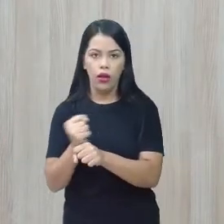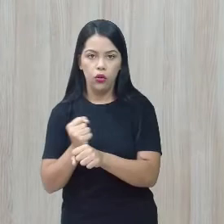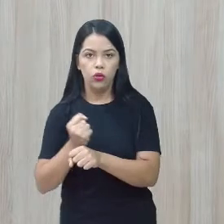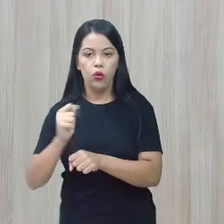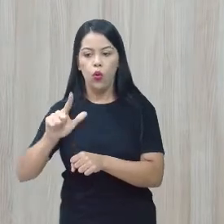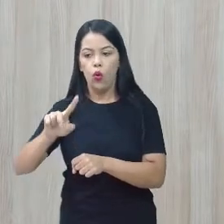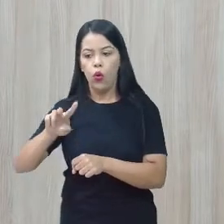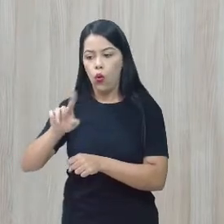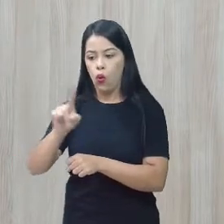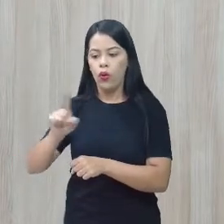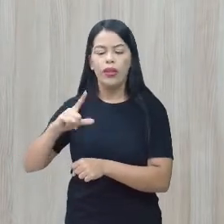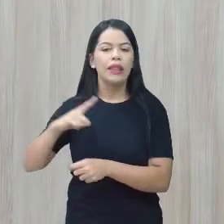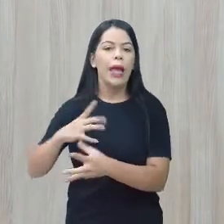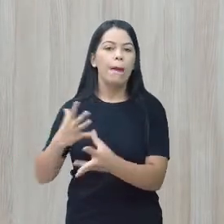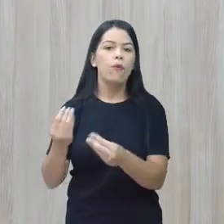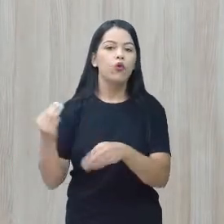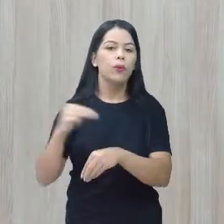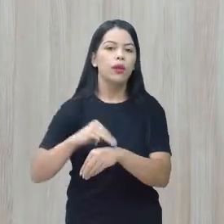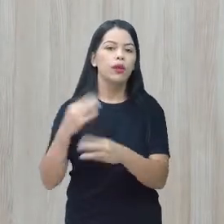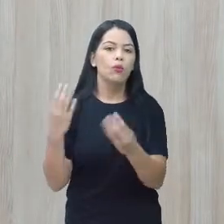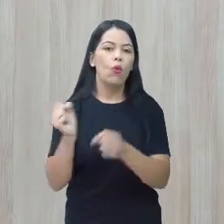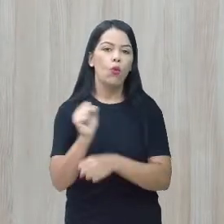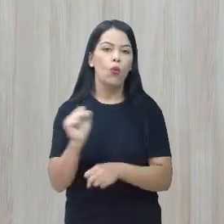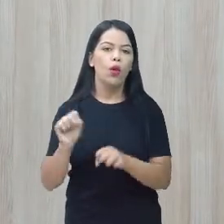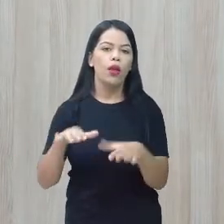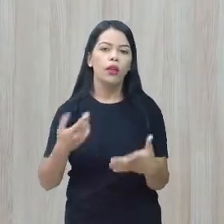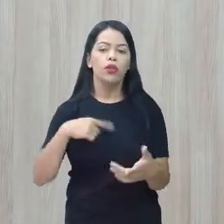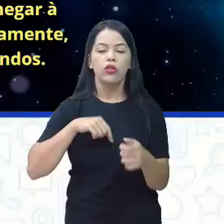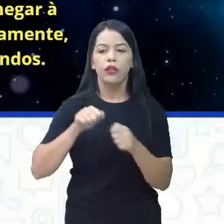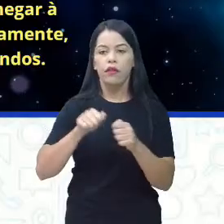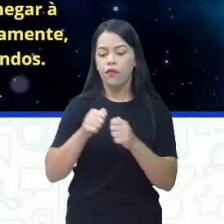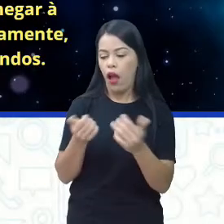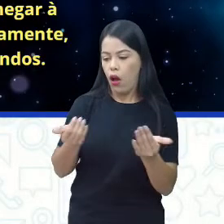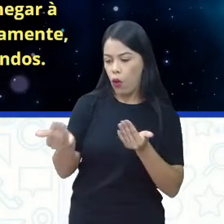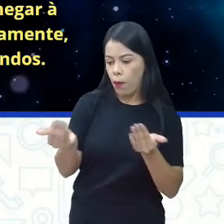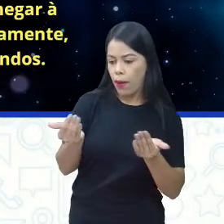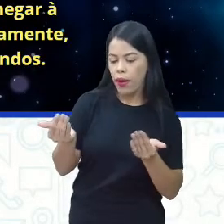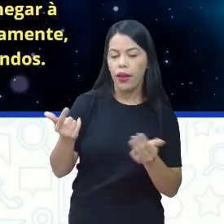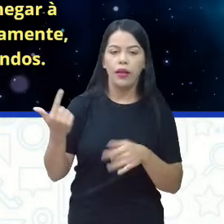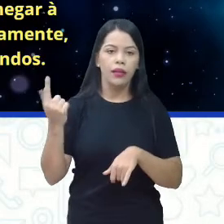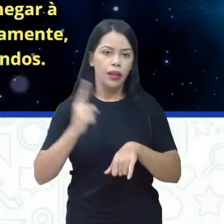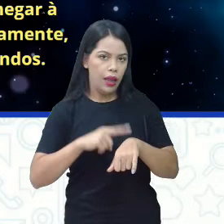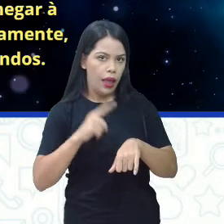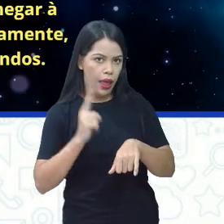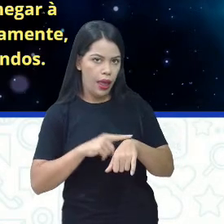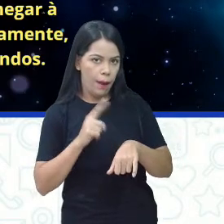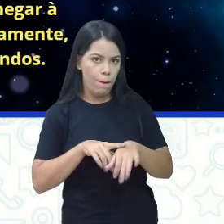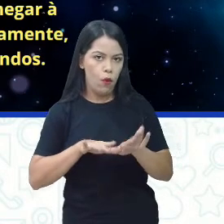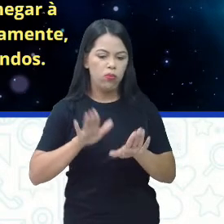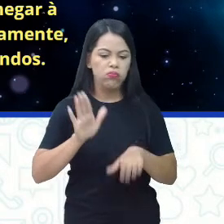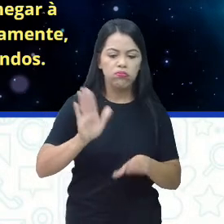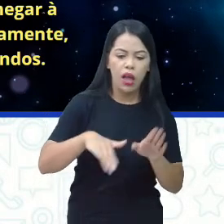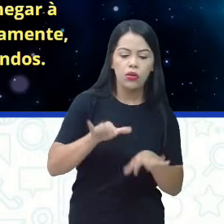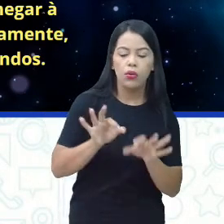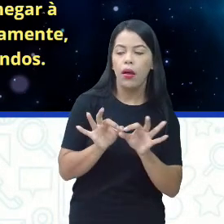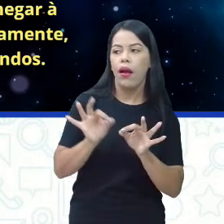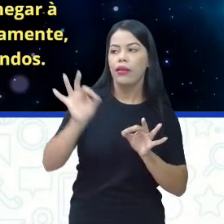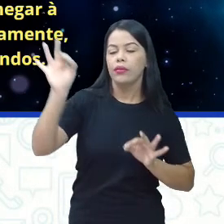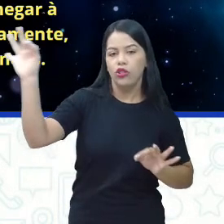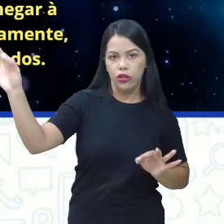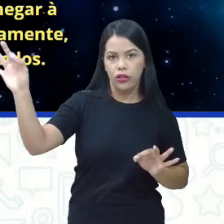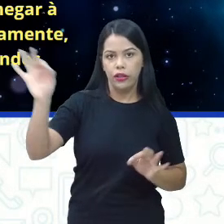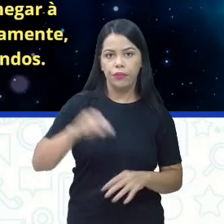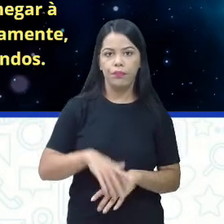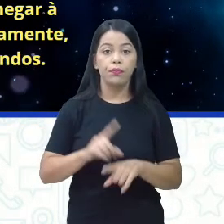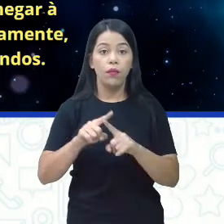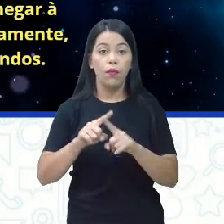né? Muitos segundos, né? Então, a gente está fazendo a comparação de tempo relativo à distância. Mas